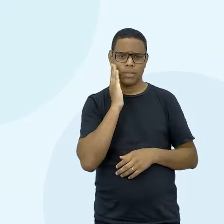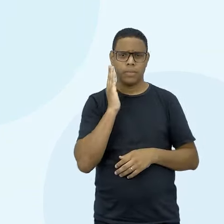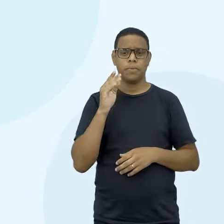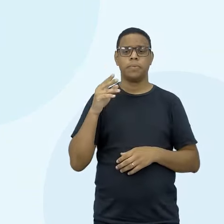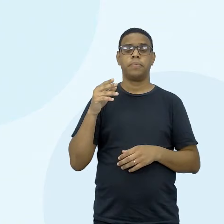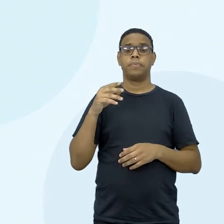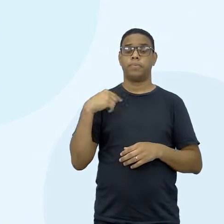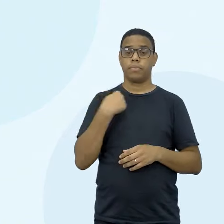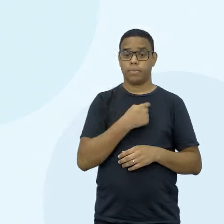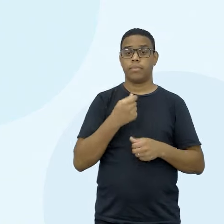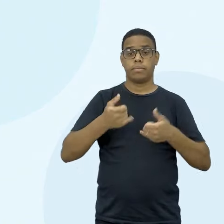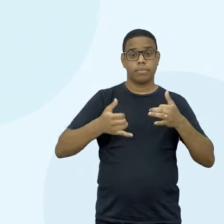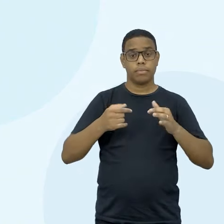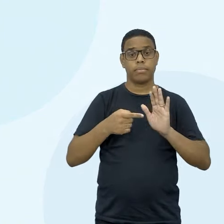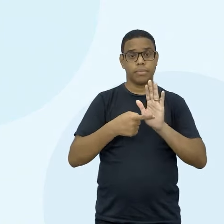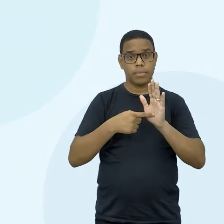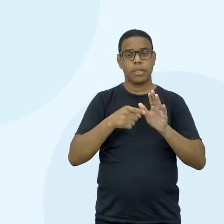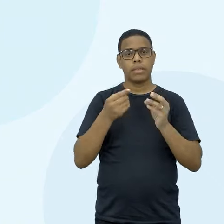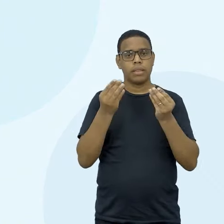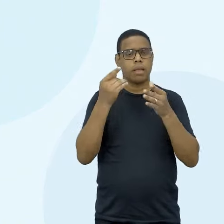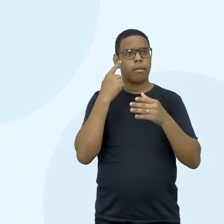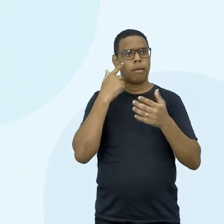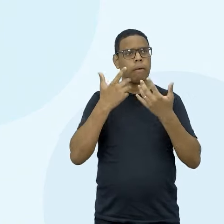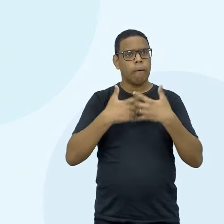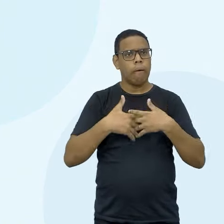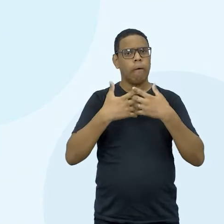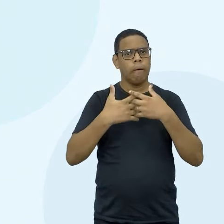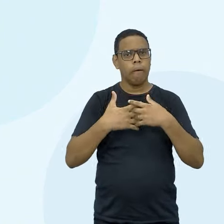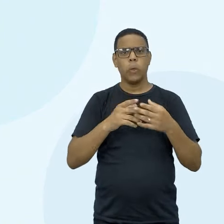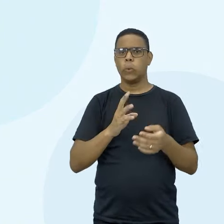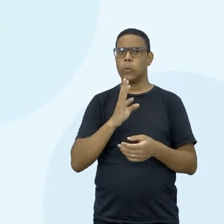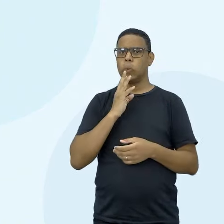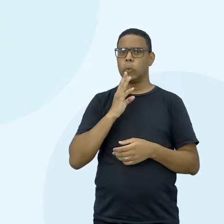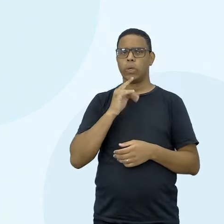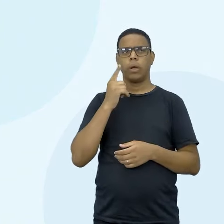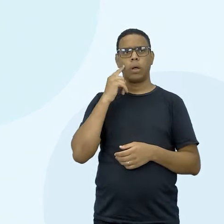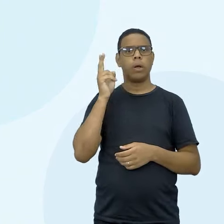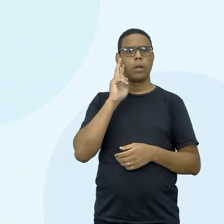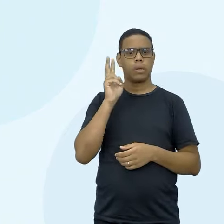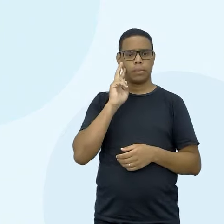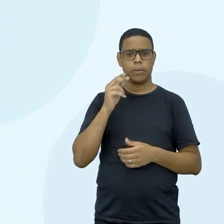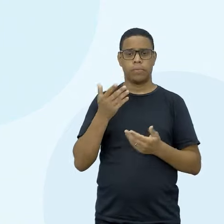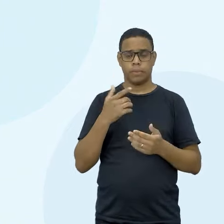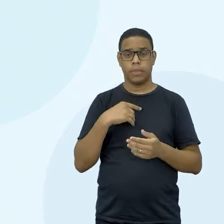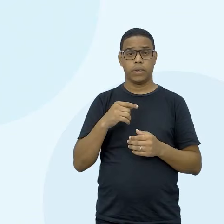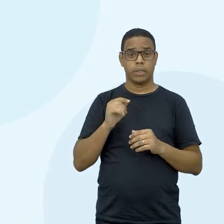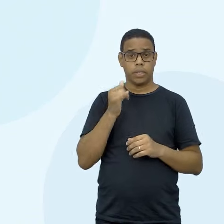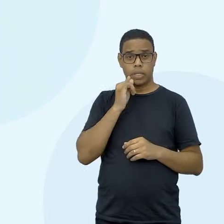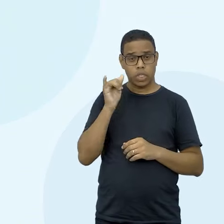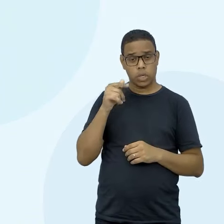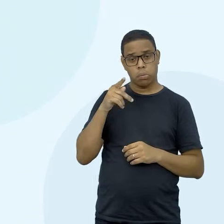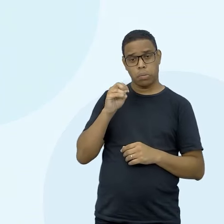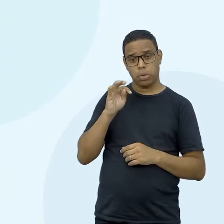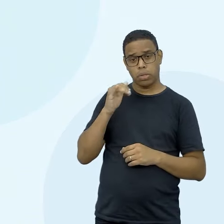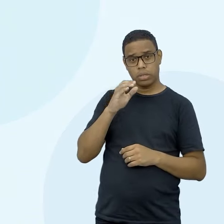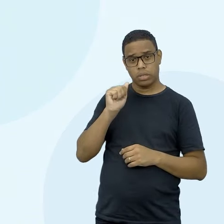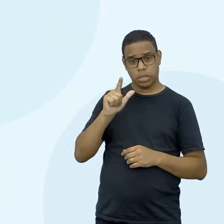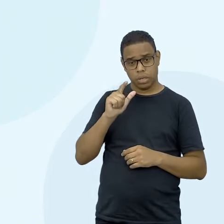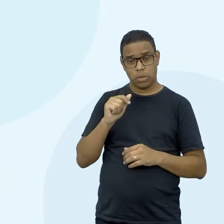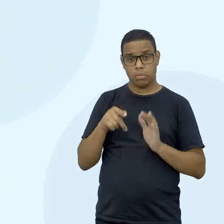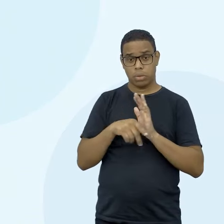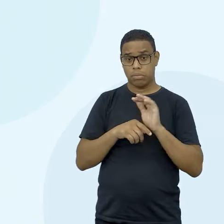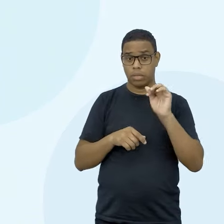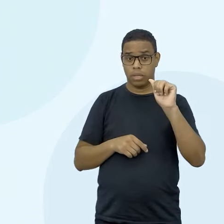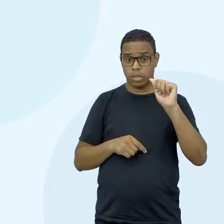gente vai aqui te provocando para trazer o conhecimento à tona. Essa energia potencial, então, do ponto A,